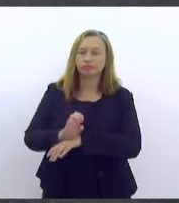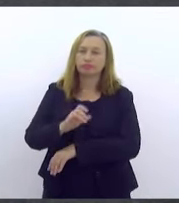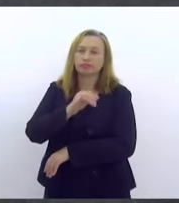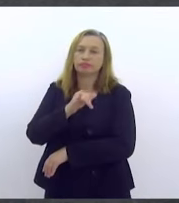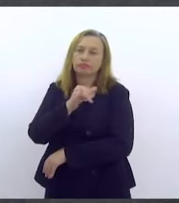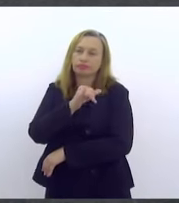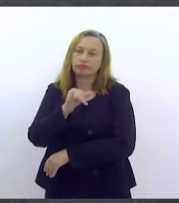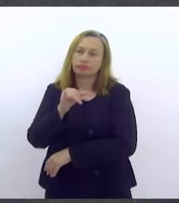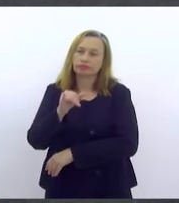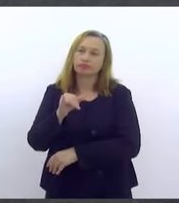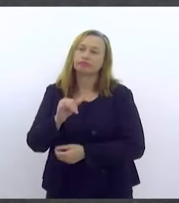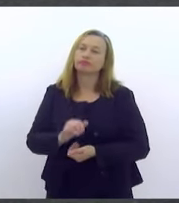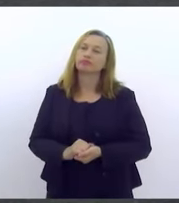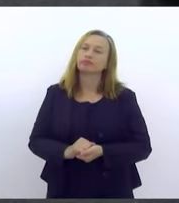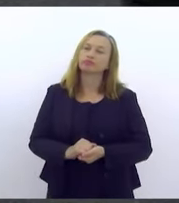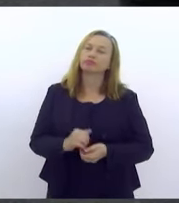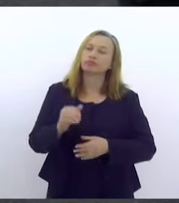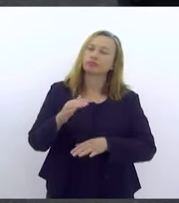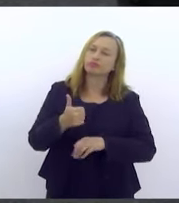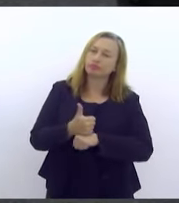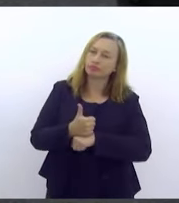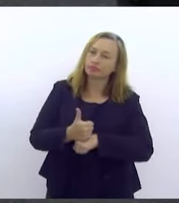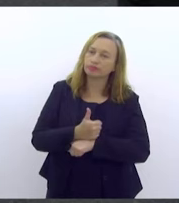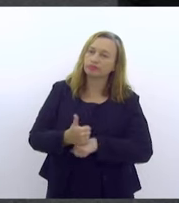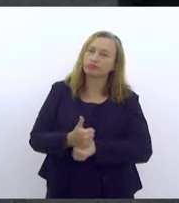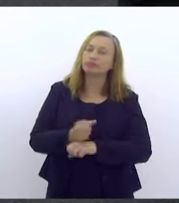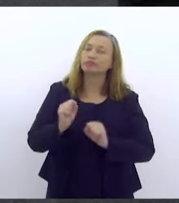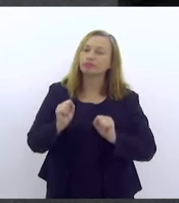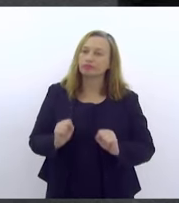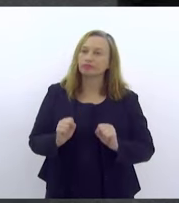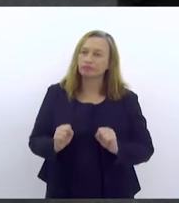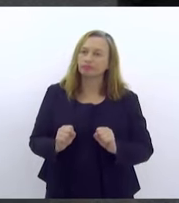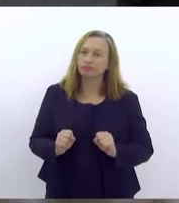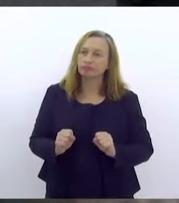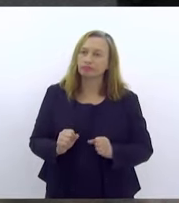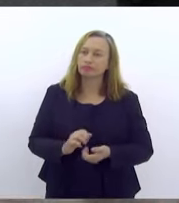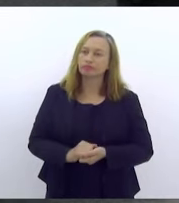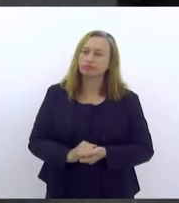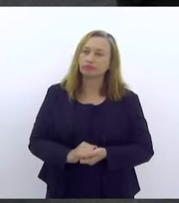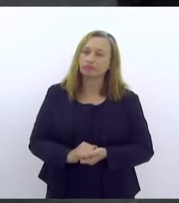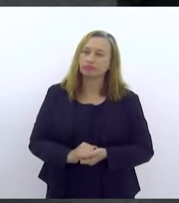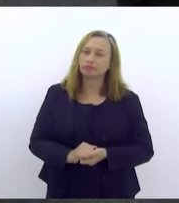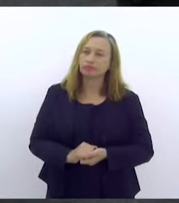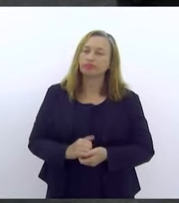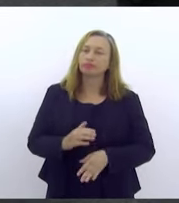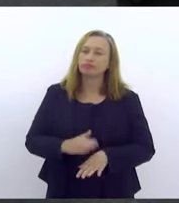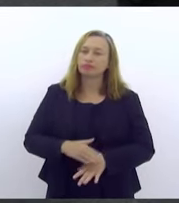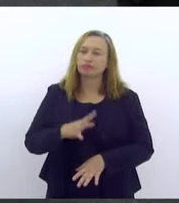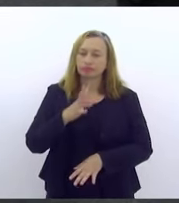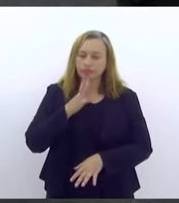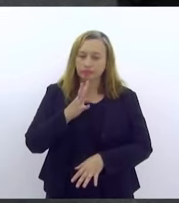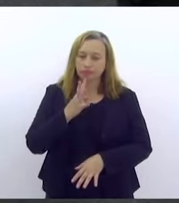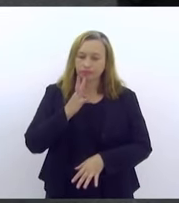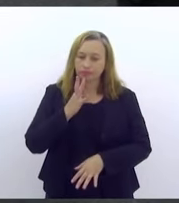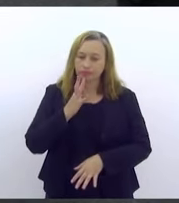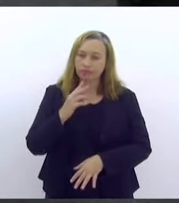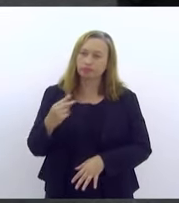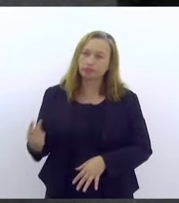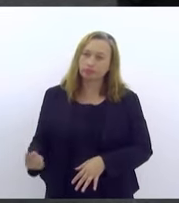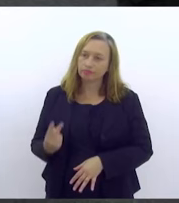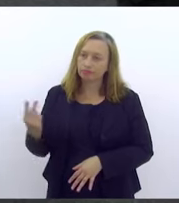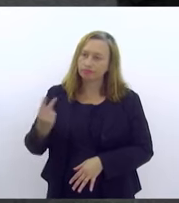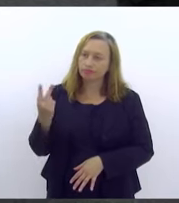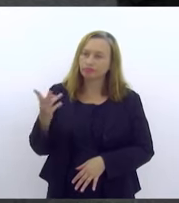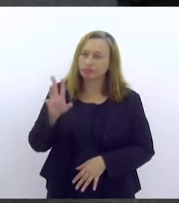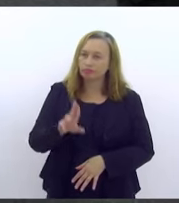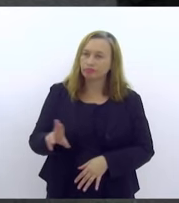para que esses profissionais possam vir à tona e ser mais conhecido e ser mais usado